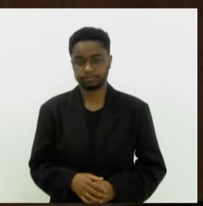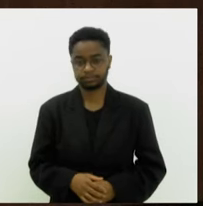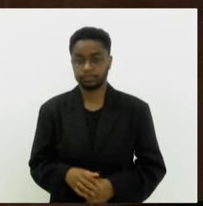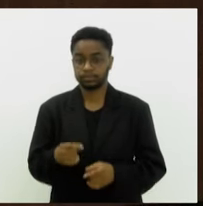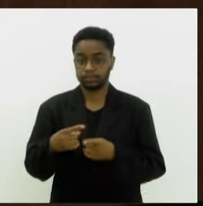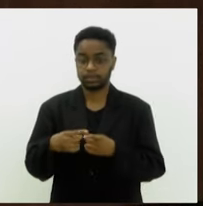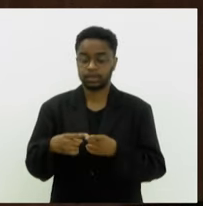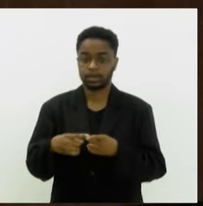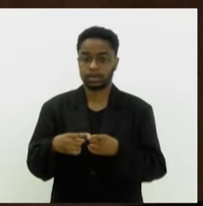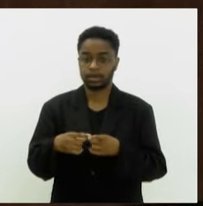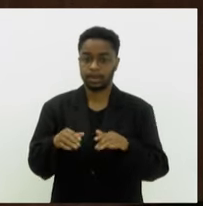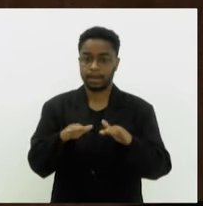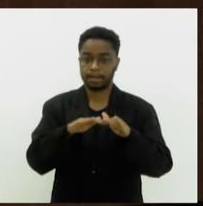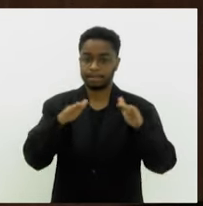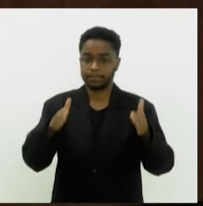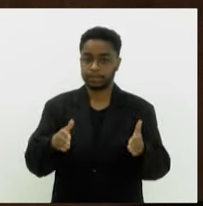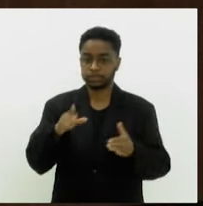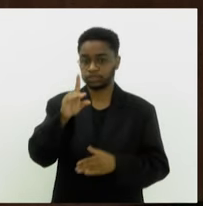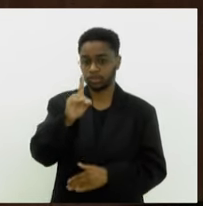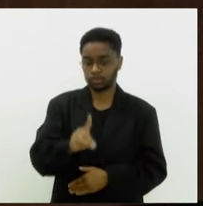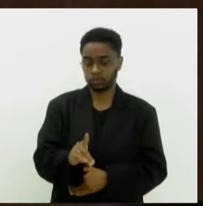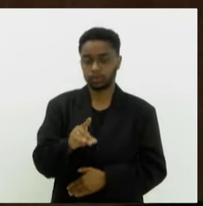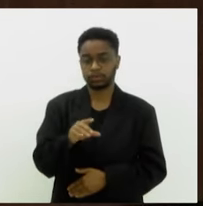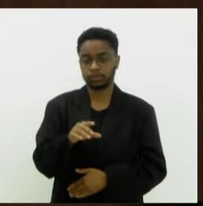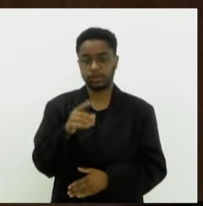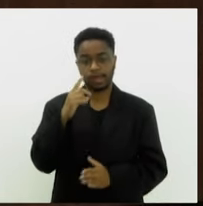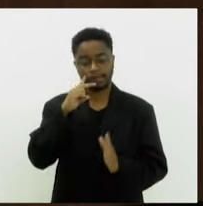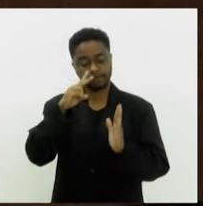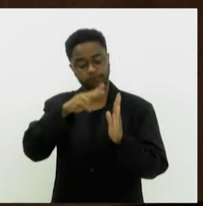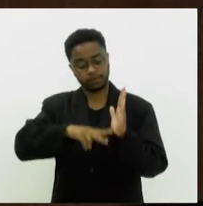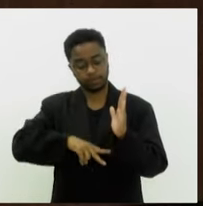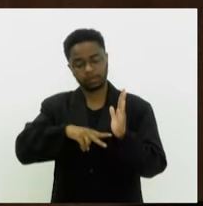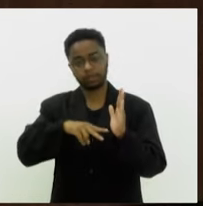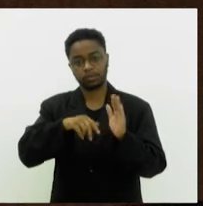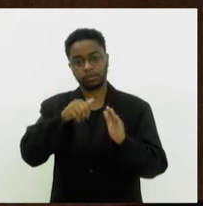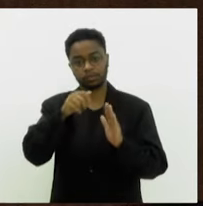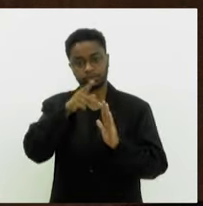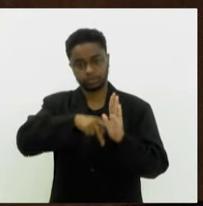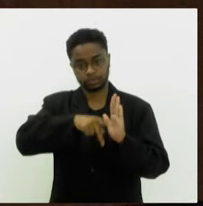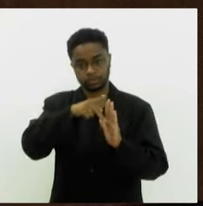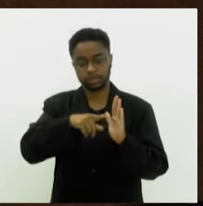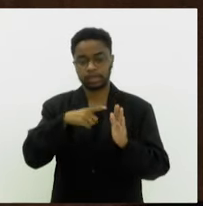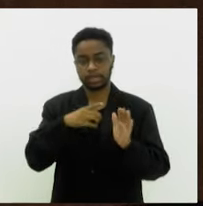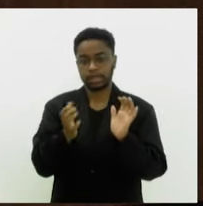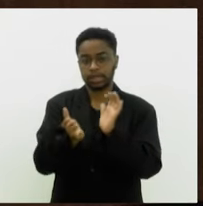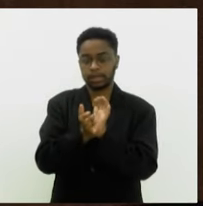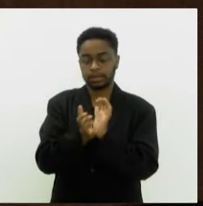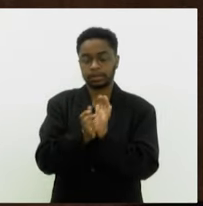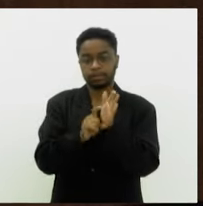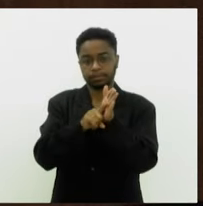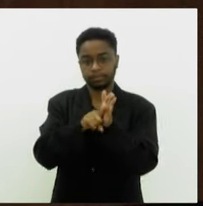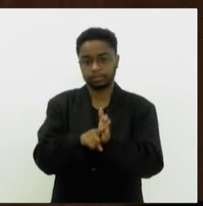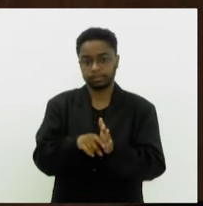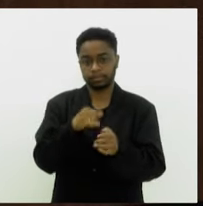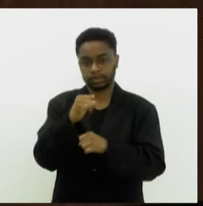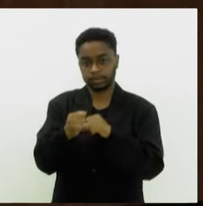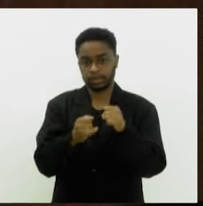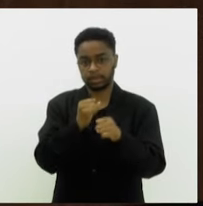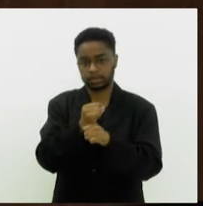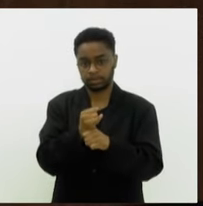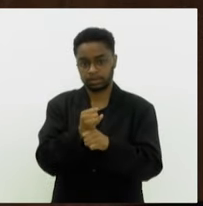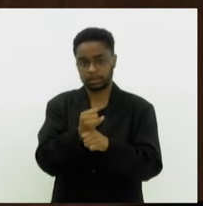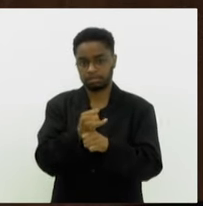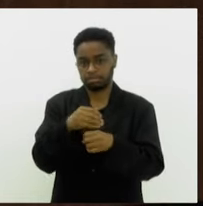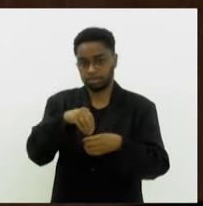mesa pegava o projeto, teria uma equipe que fazia pesquisa na internet, na interna,